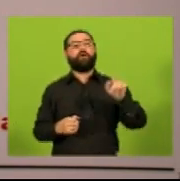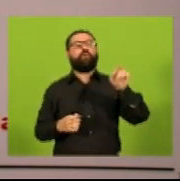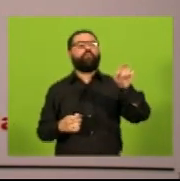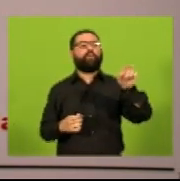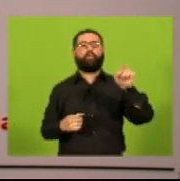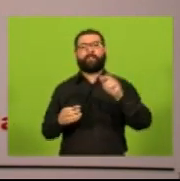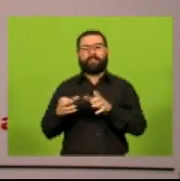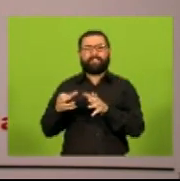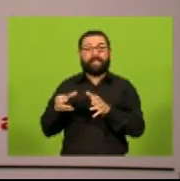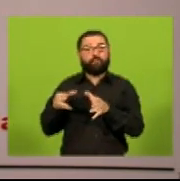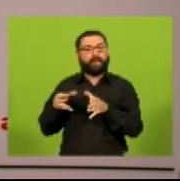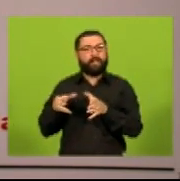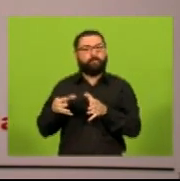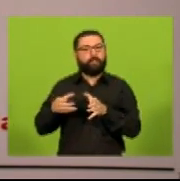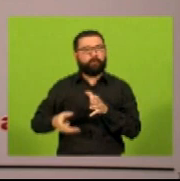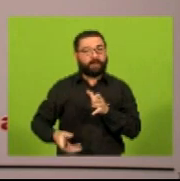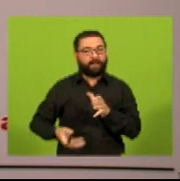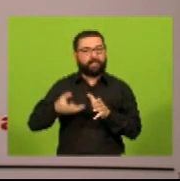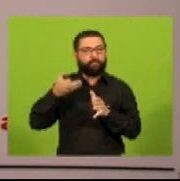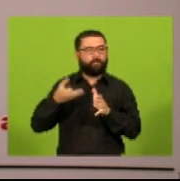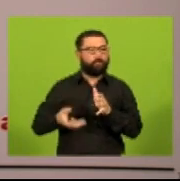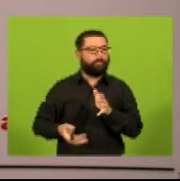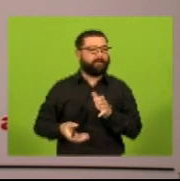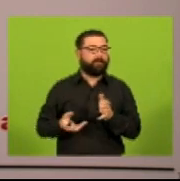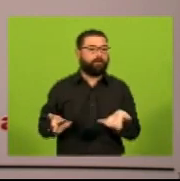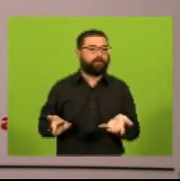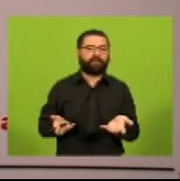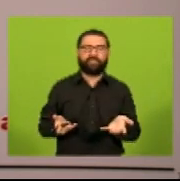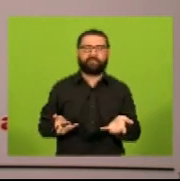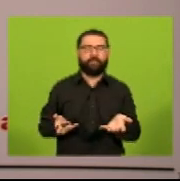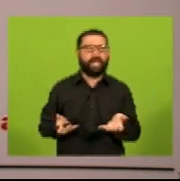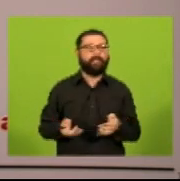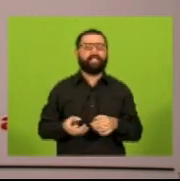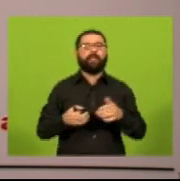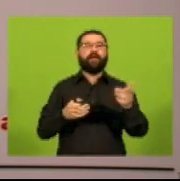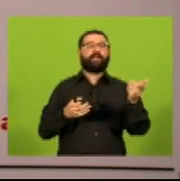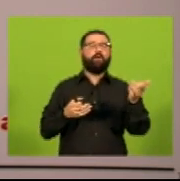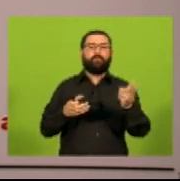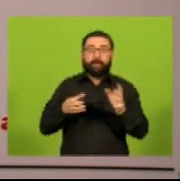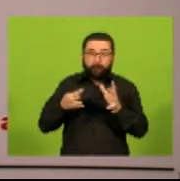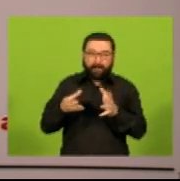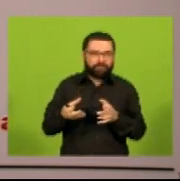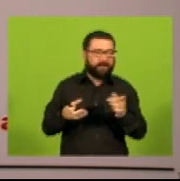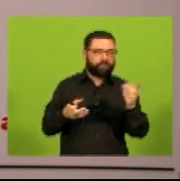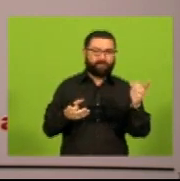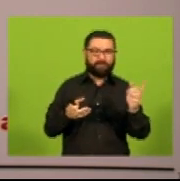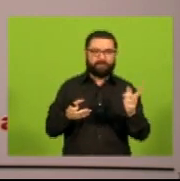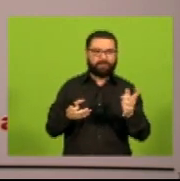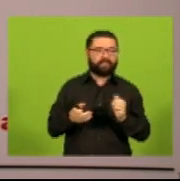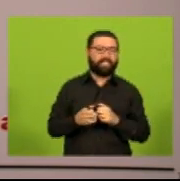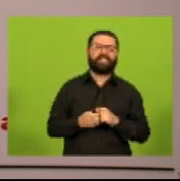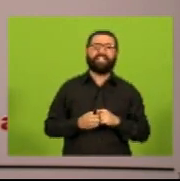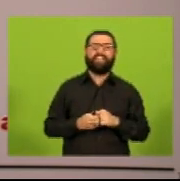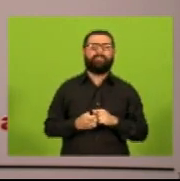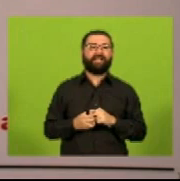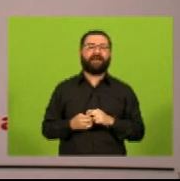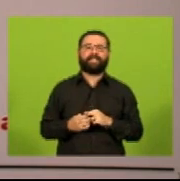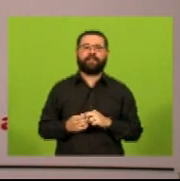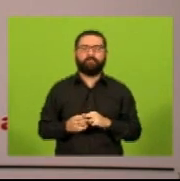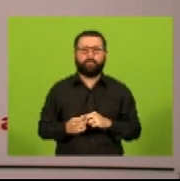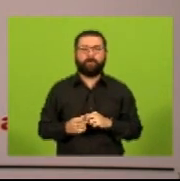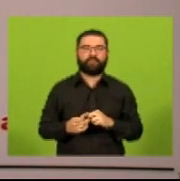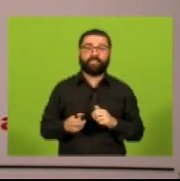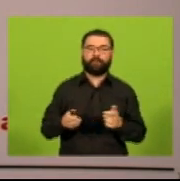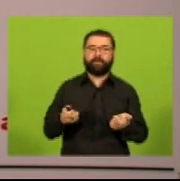bicos, o volume que estava saindo naquele bico, naquele tempo cronometrado, foi de 400 ml, então 400 vezes 16 vai